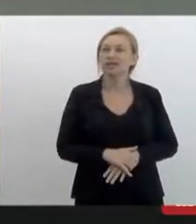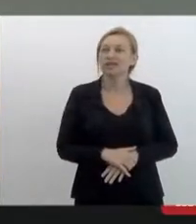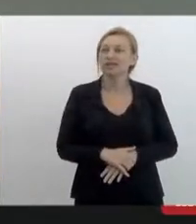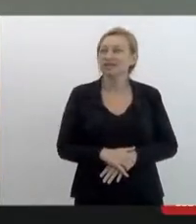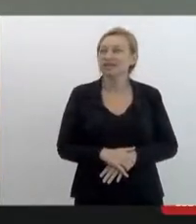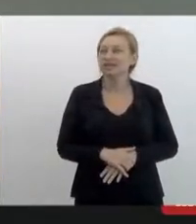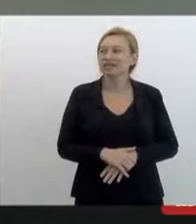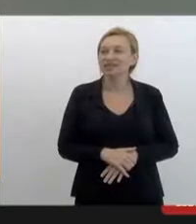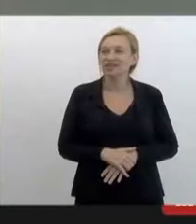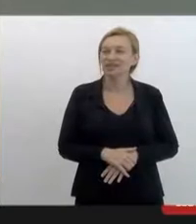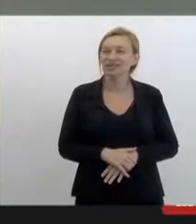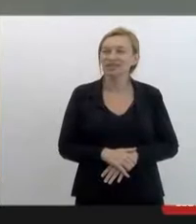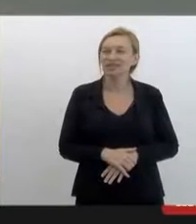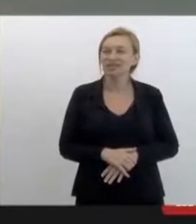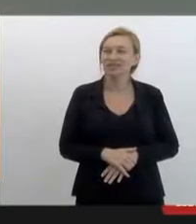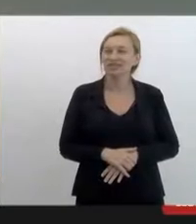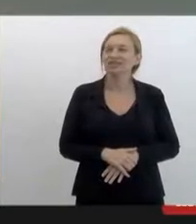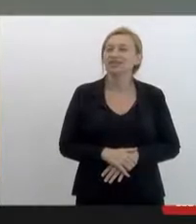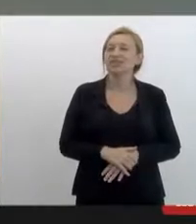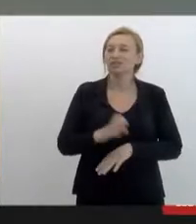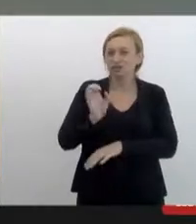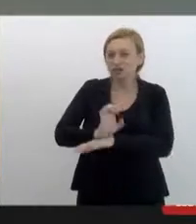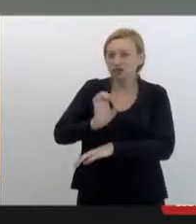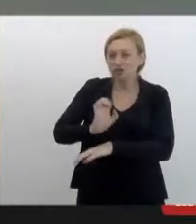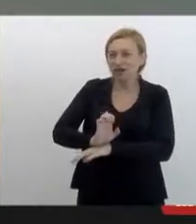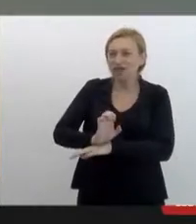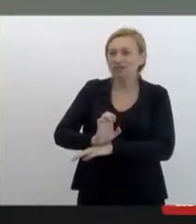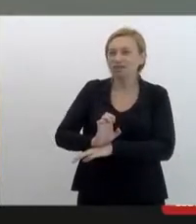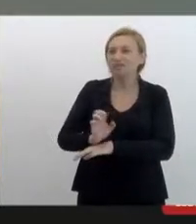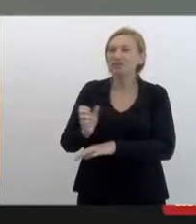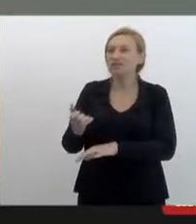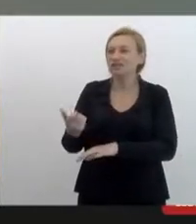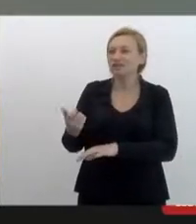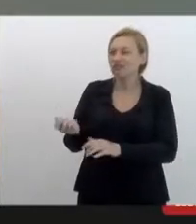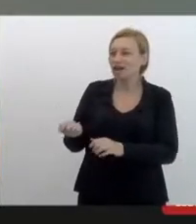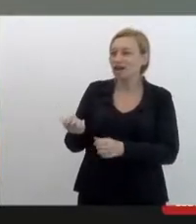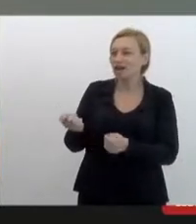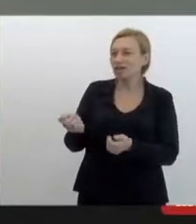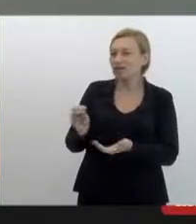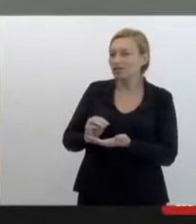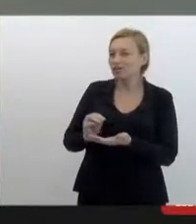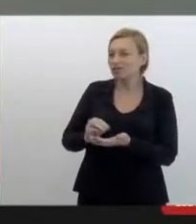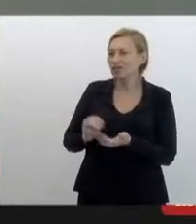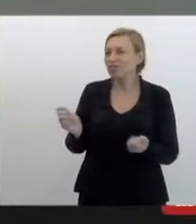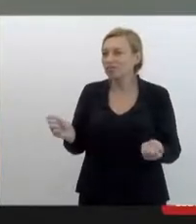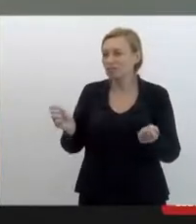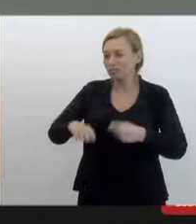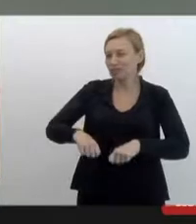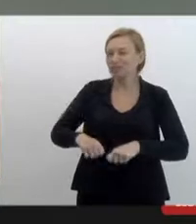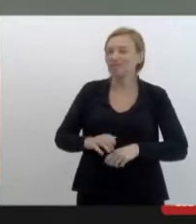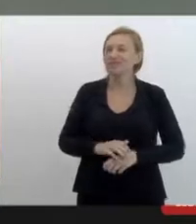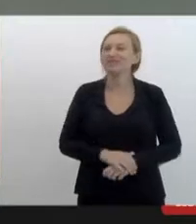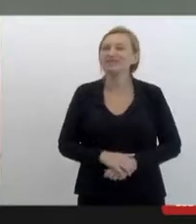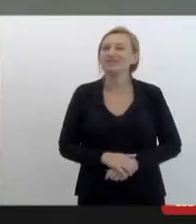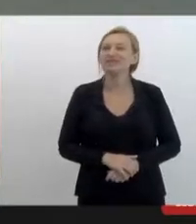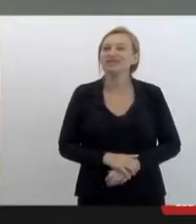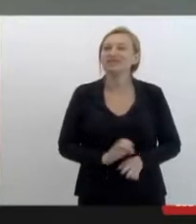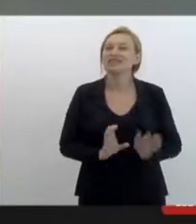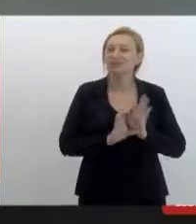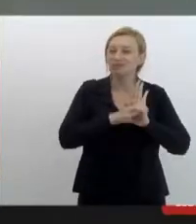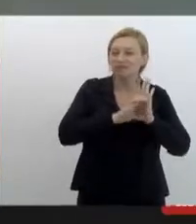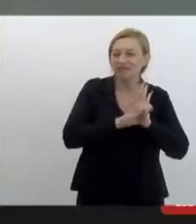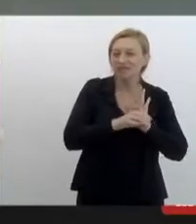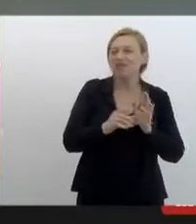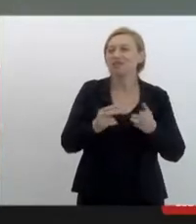eu acho que o Estado ainda carece dessa possibilidade de estabelecer esse conceito, esse